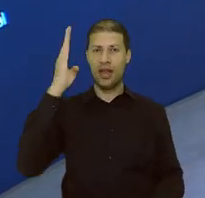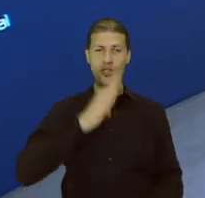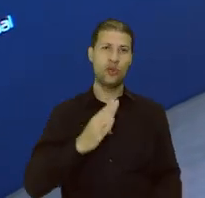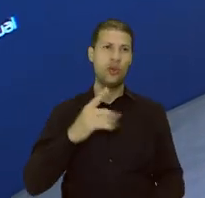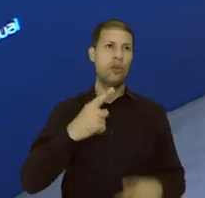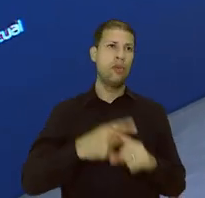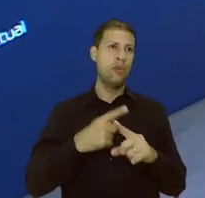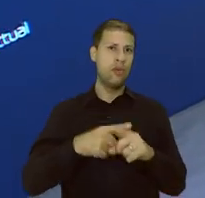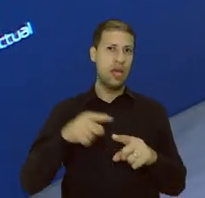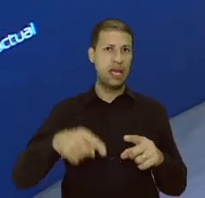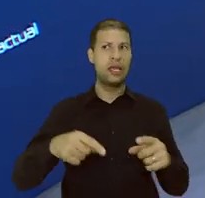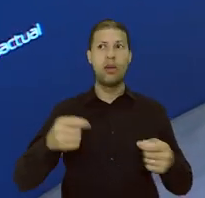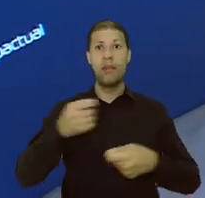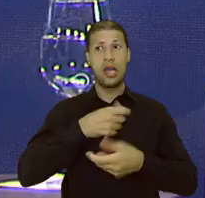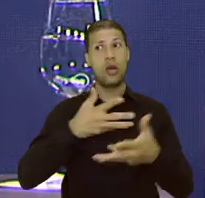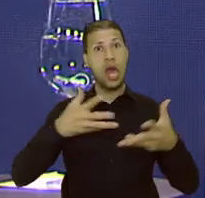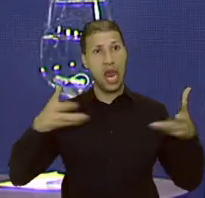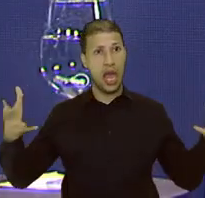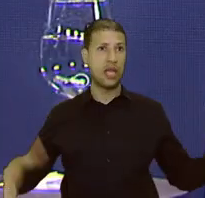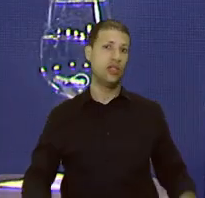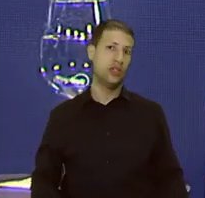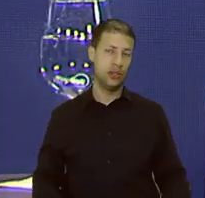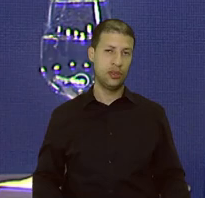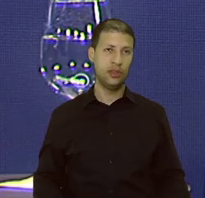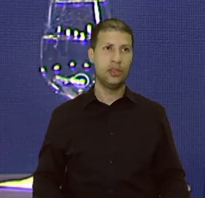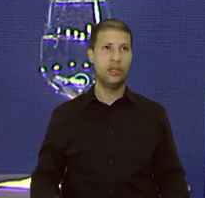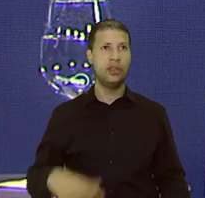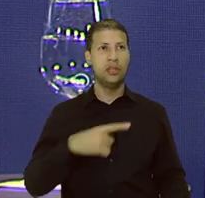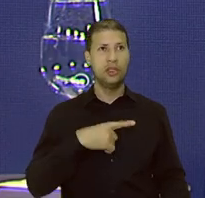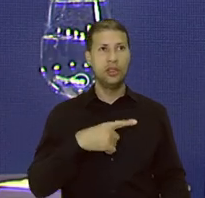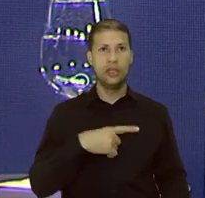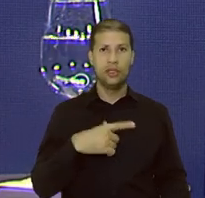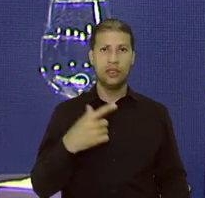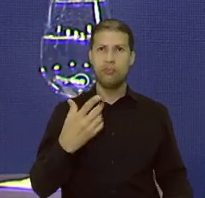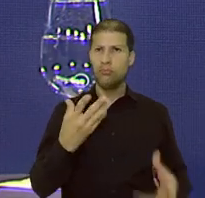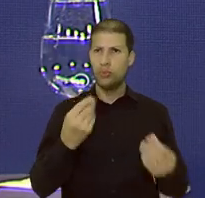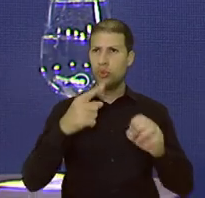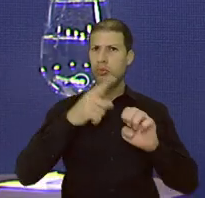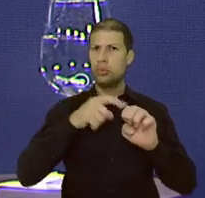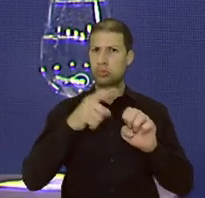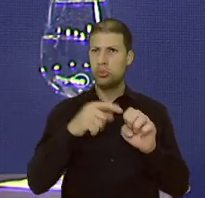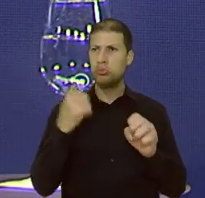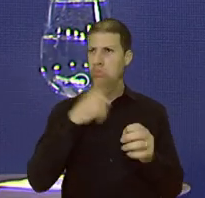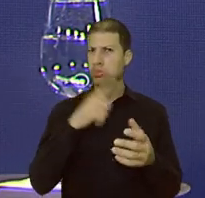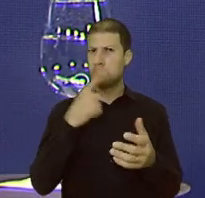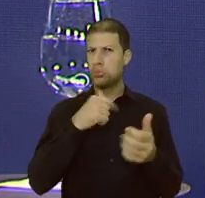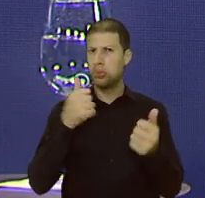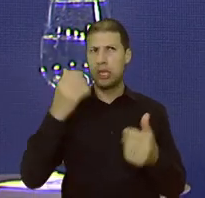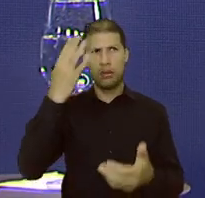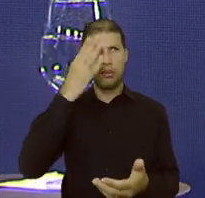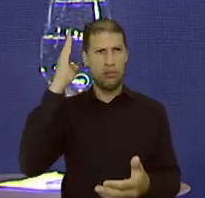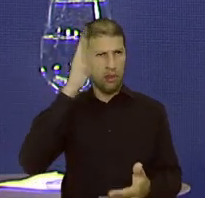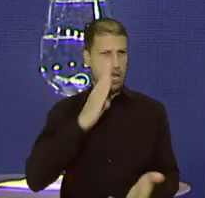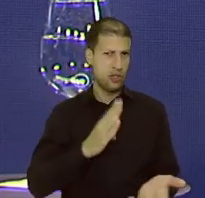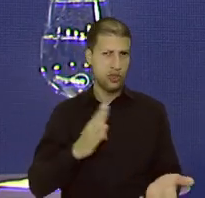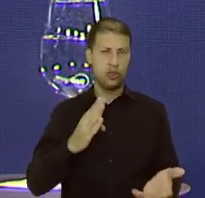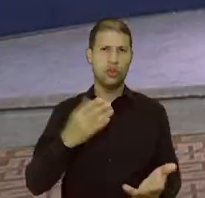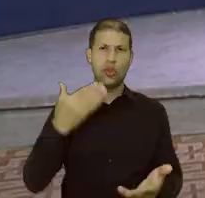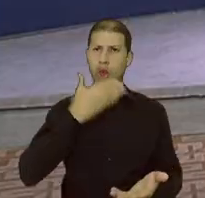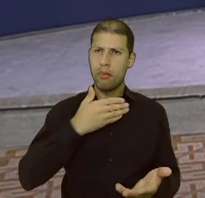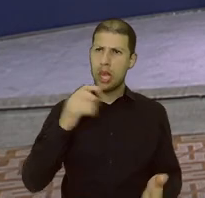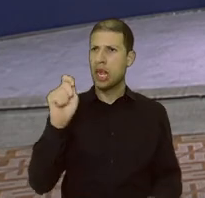marcado grande Apesar que você tem muitos empreendedores muito bem sucedidos né no Brasil colombiano argentino